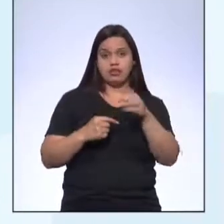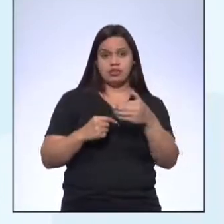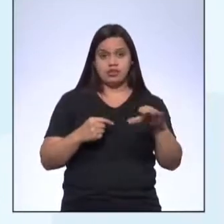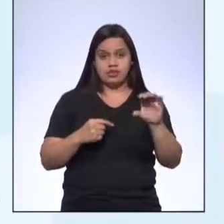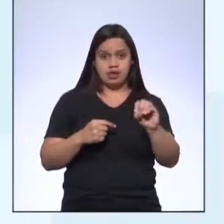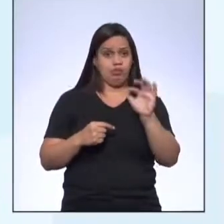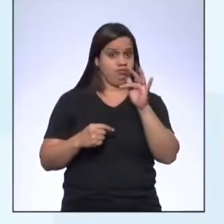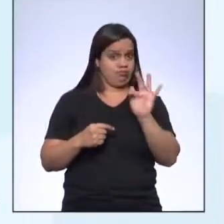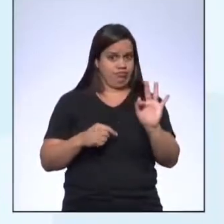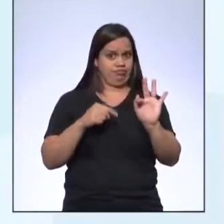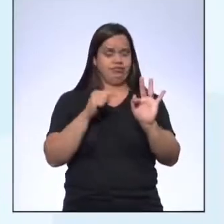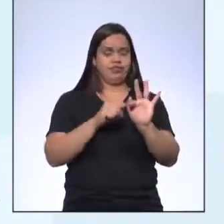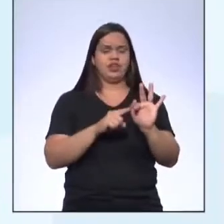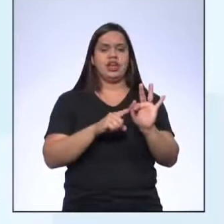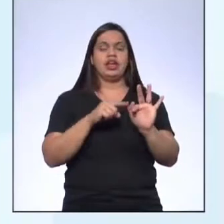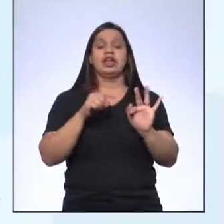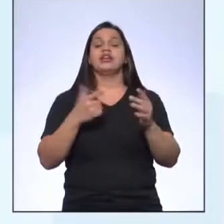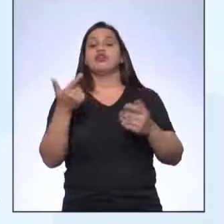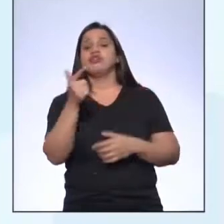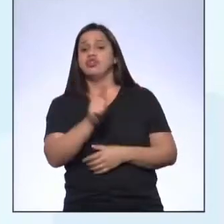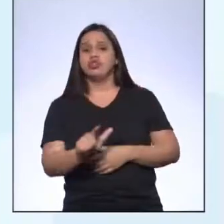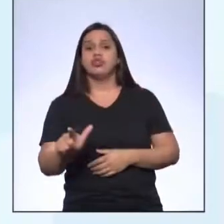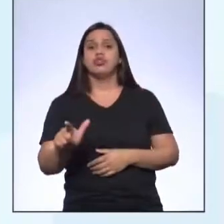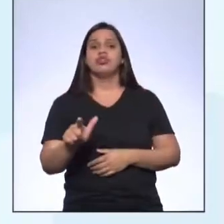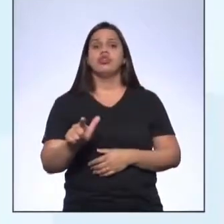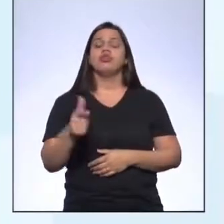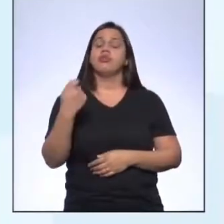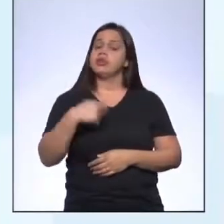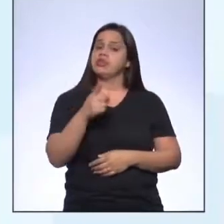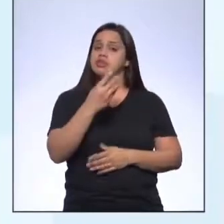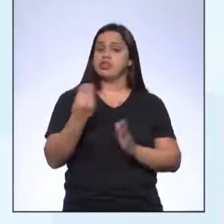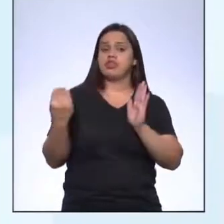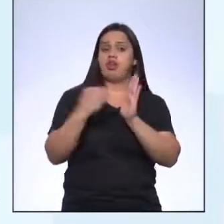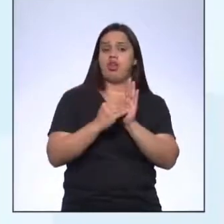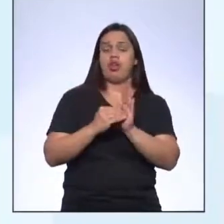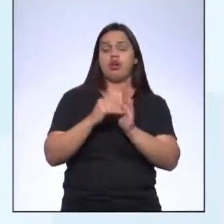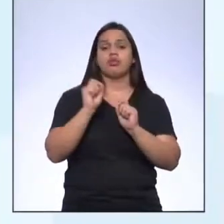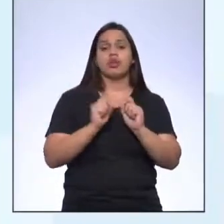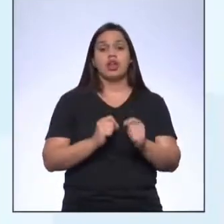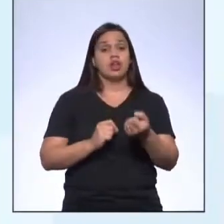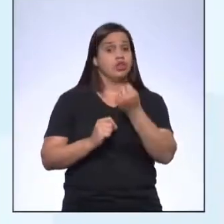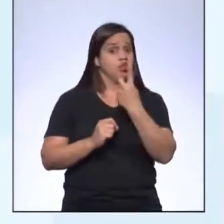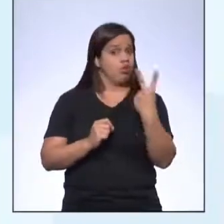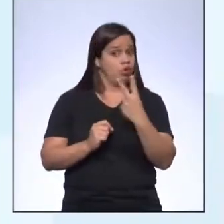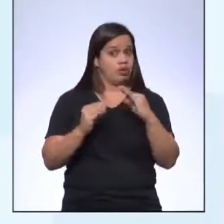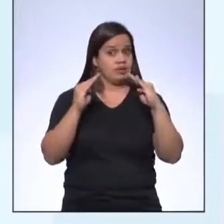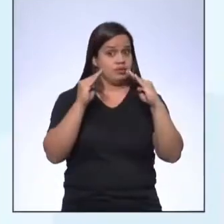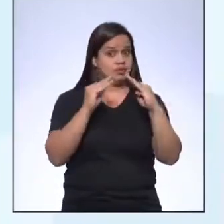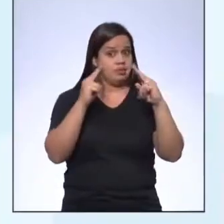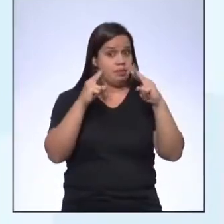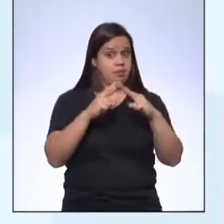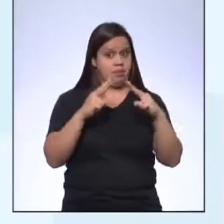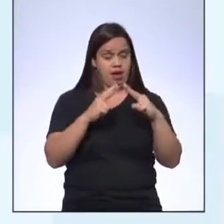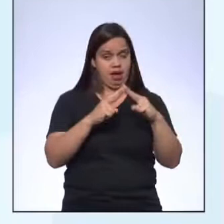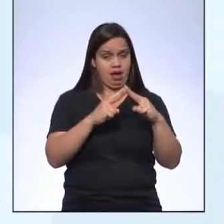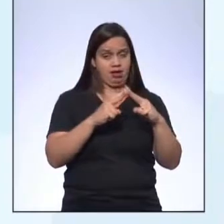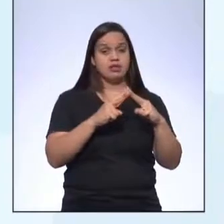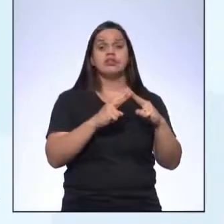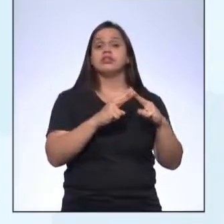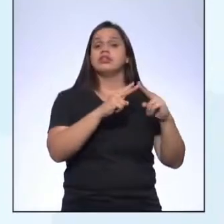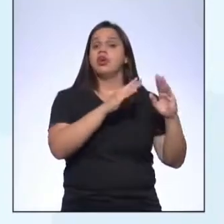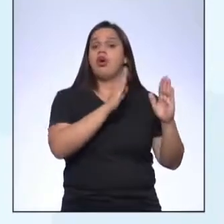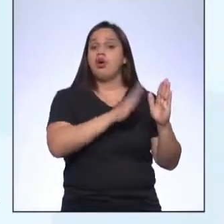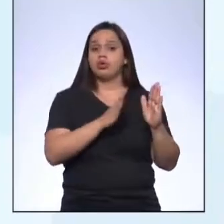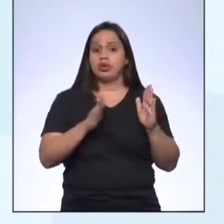pelo menos que vocês coloquem nos 72 a dor de Nados que sejam